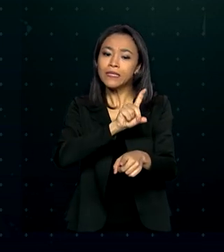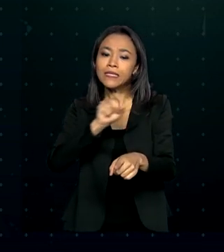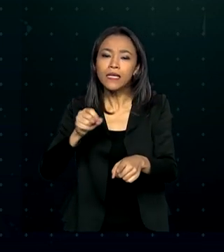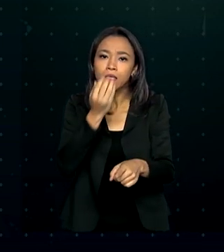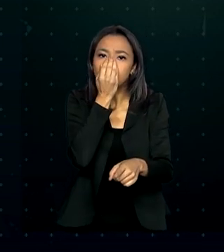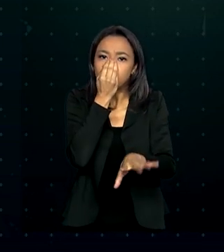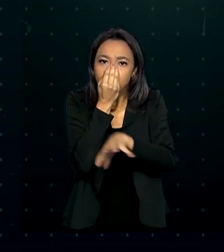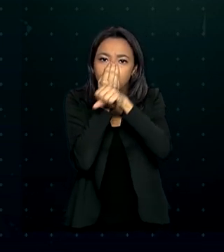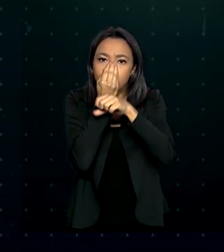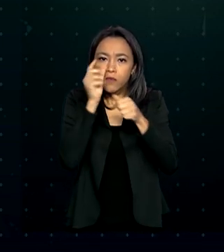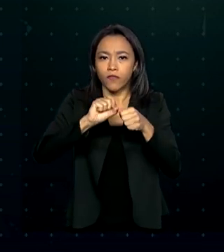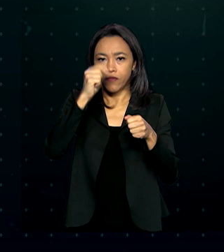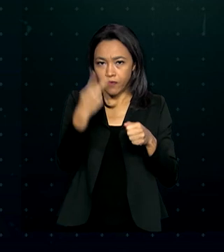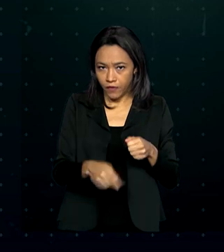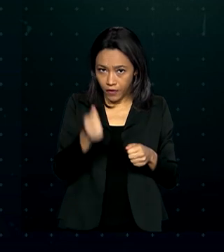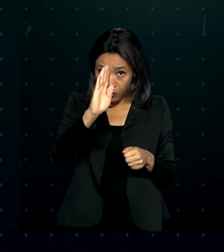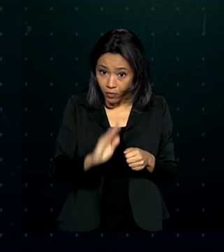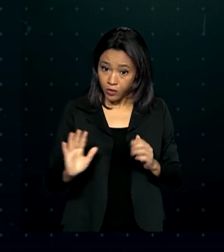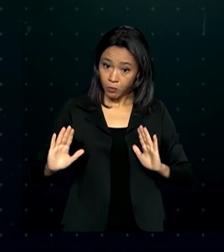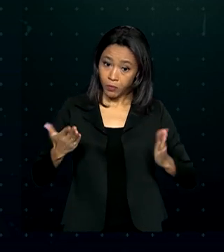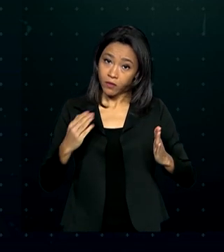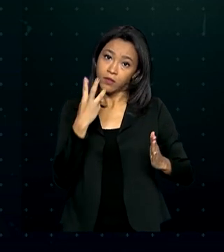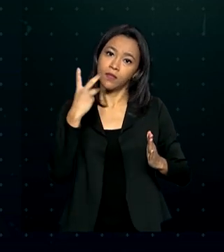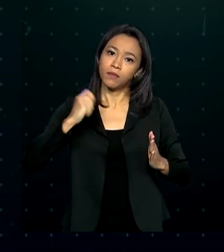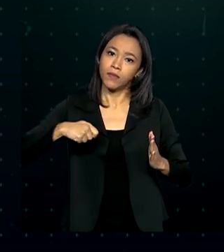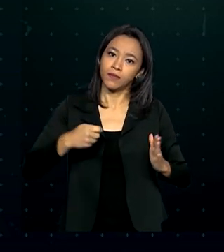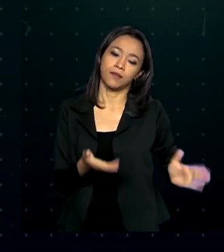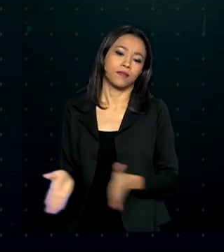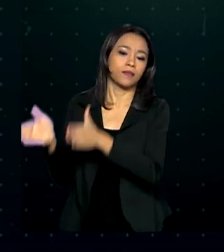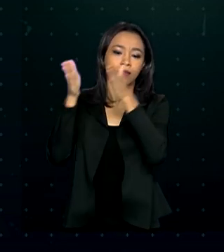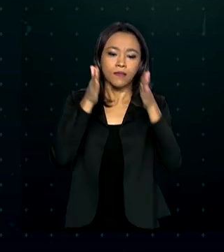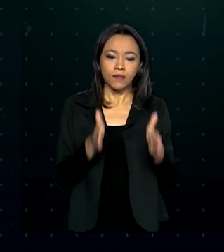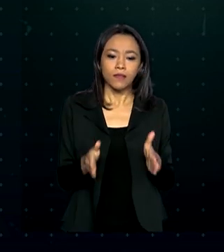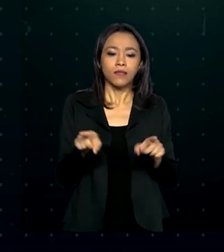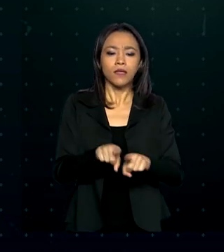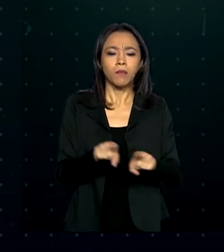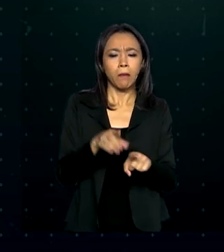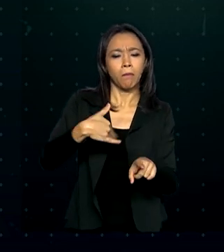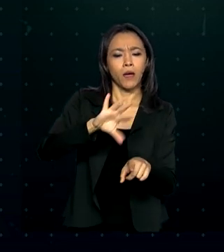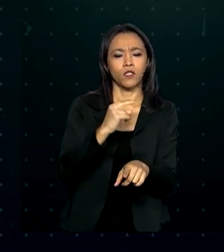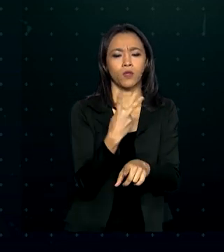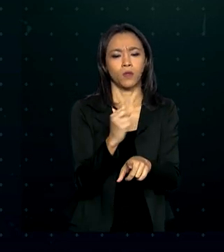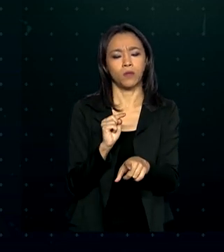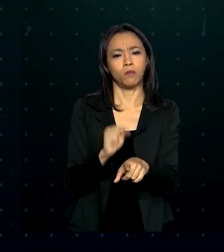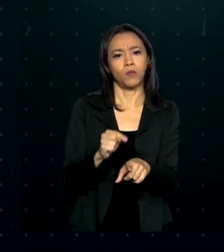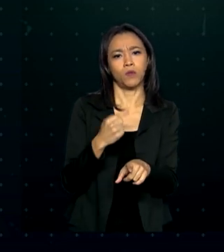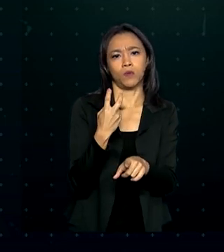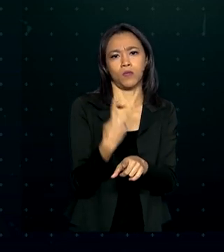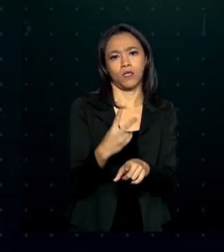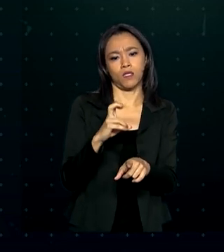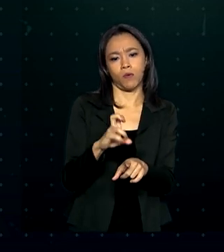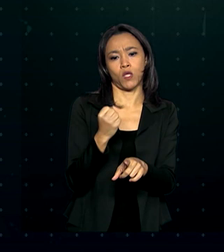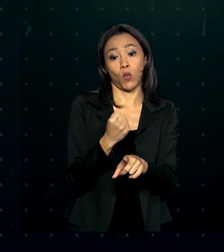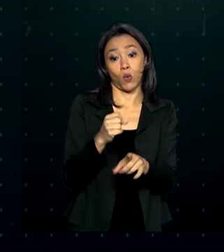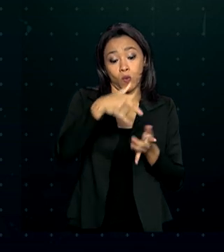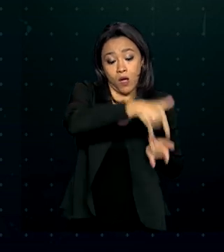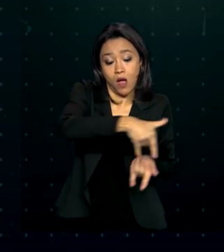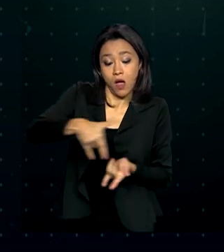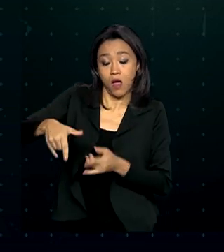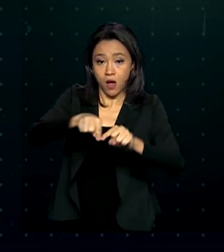indústria nacional nos próximos três meses. Habilitação de mais de 2.200 novos leitos de UTI.